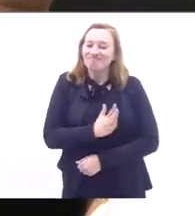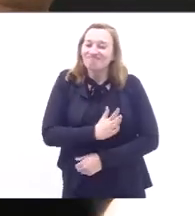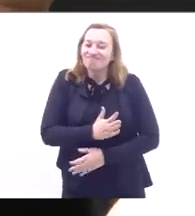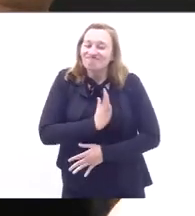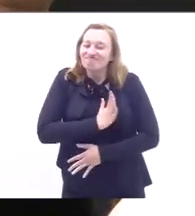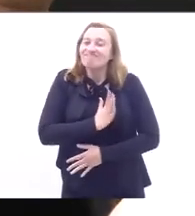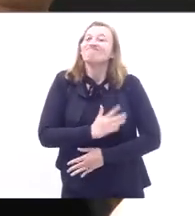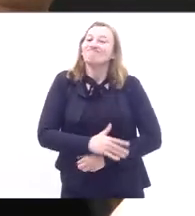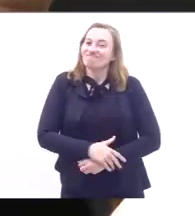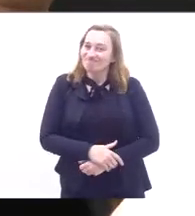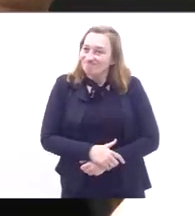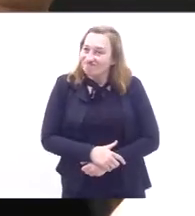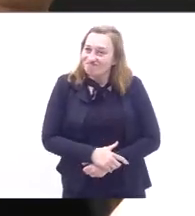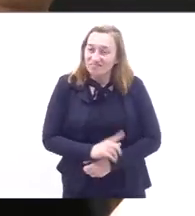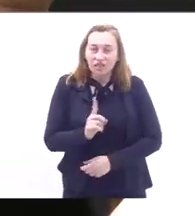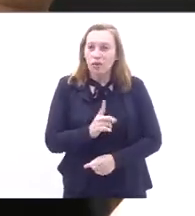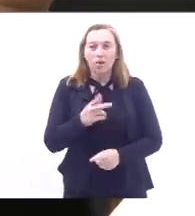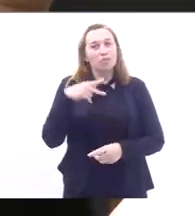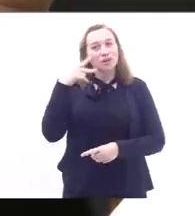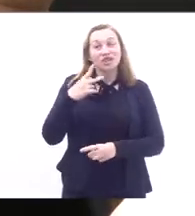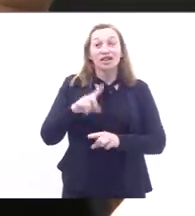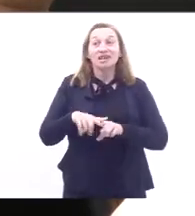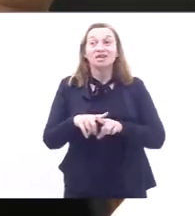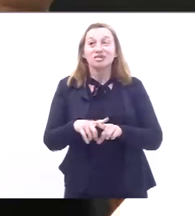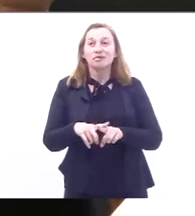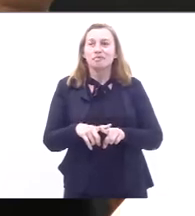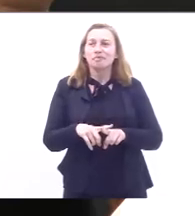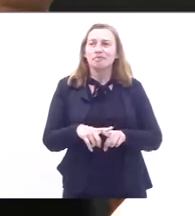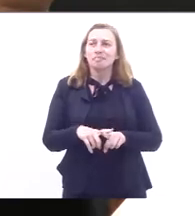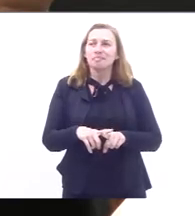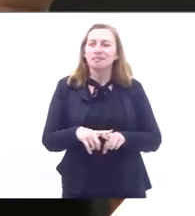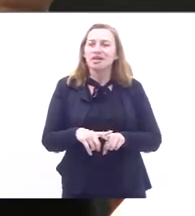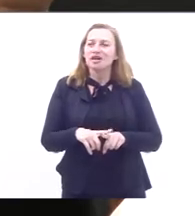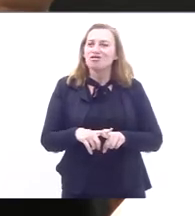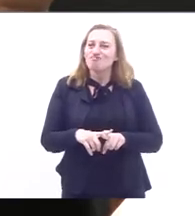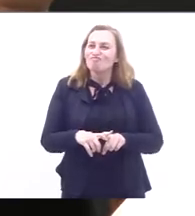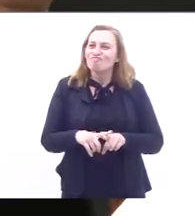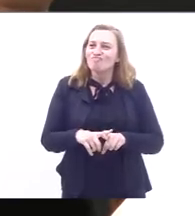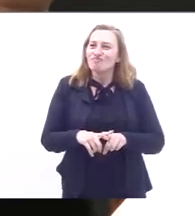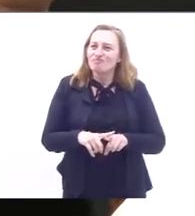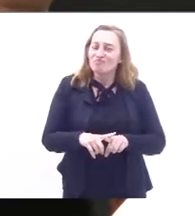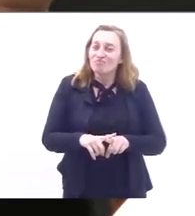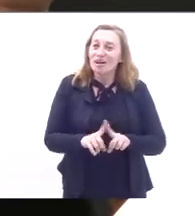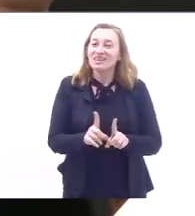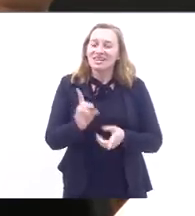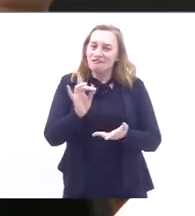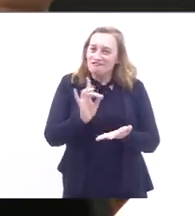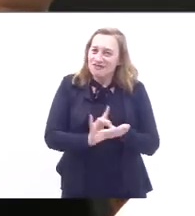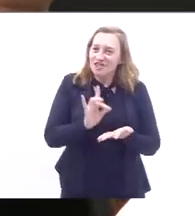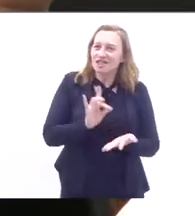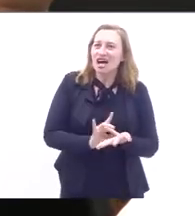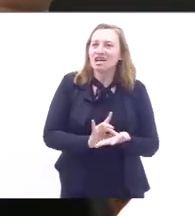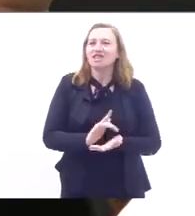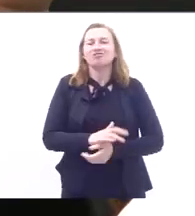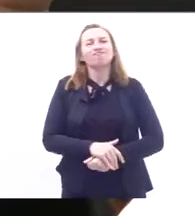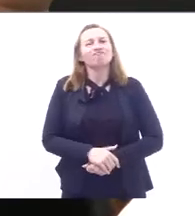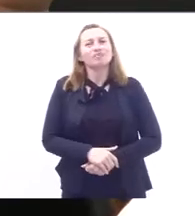coração, não é politicagem, é do fundo do coração mesmo, porque eu não tenho